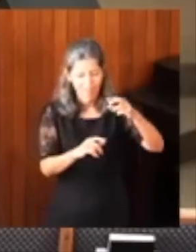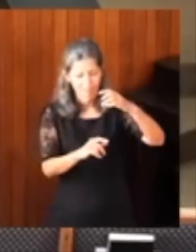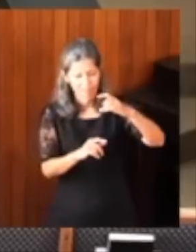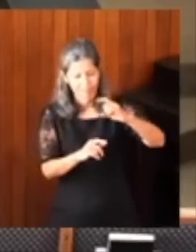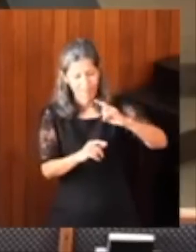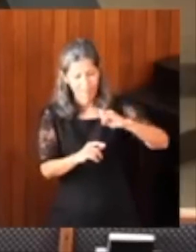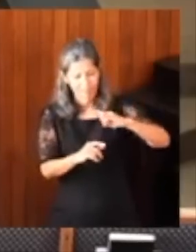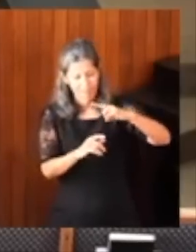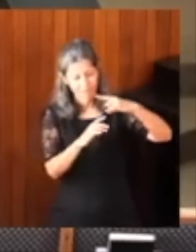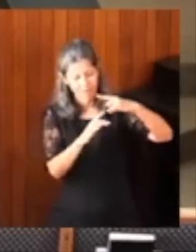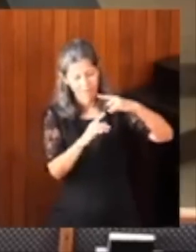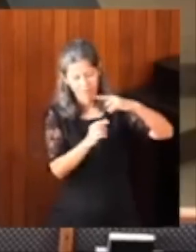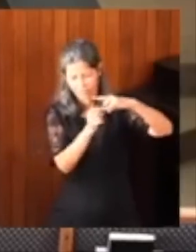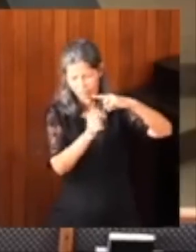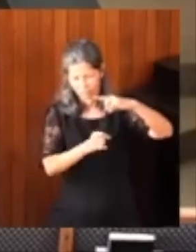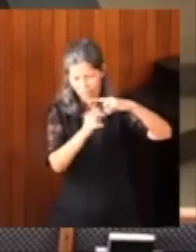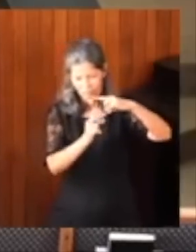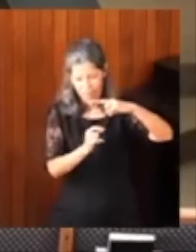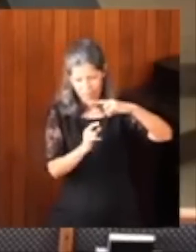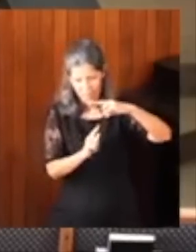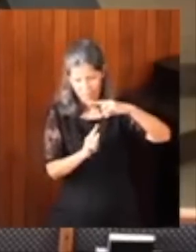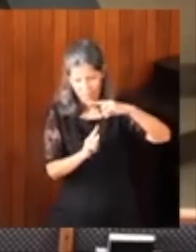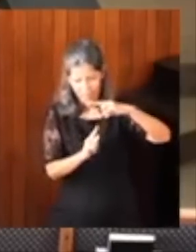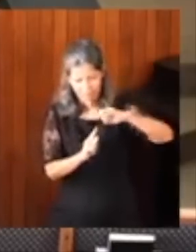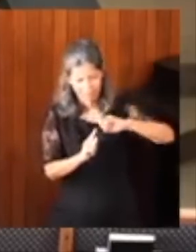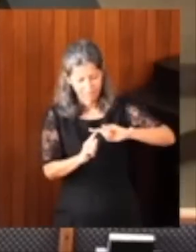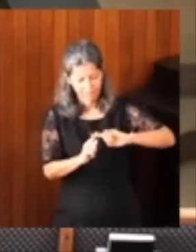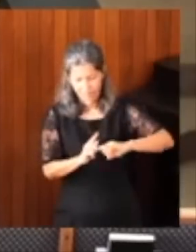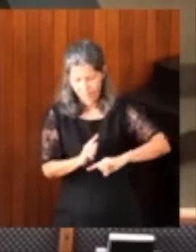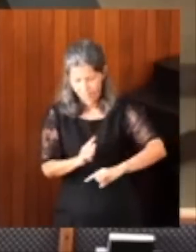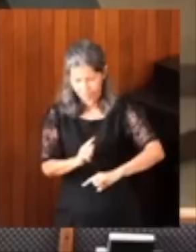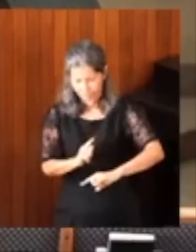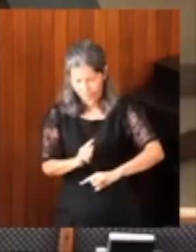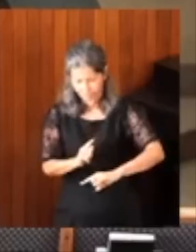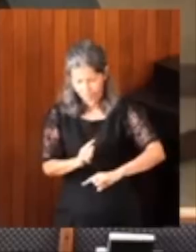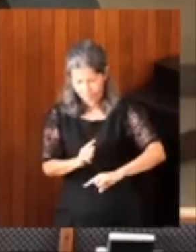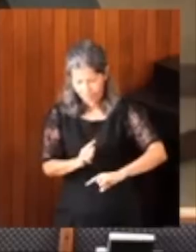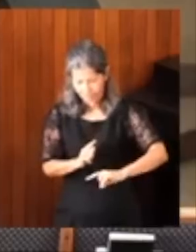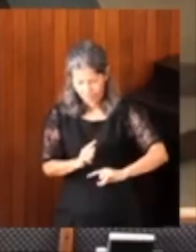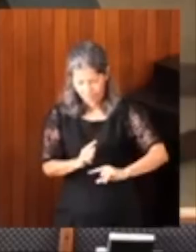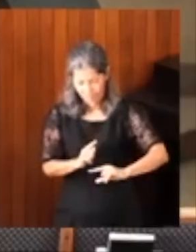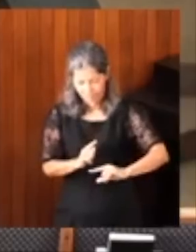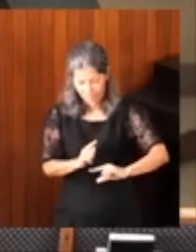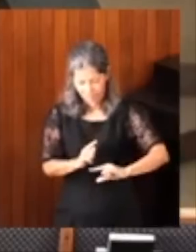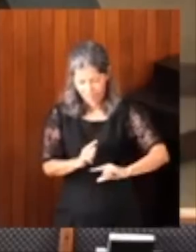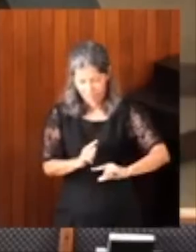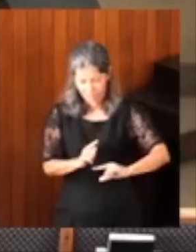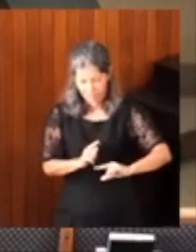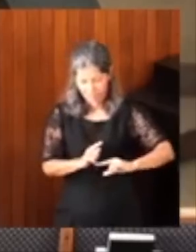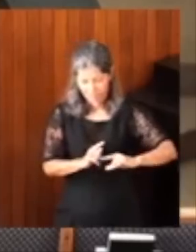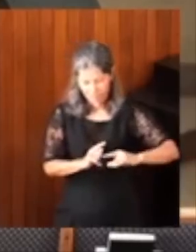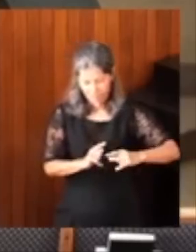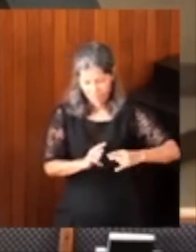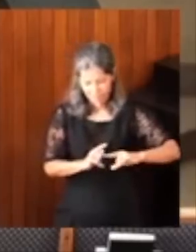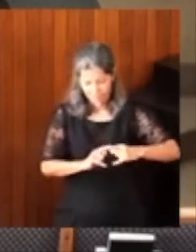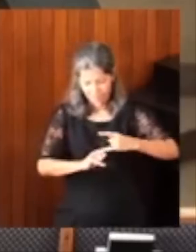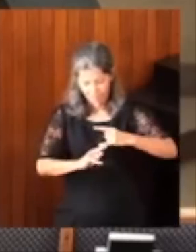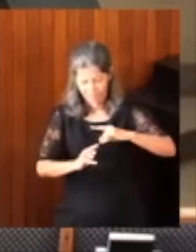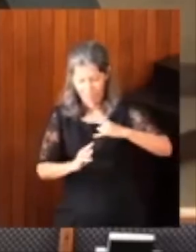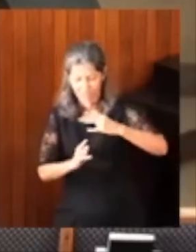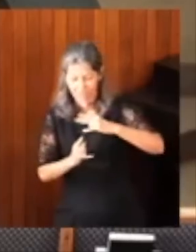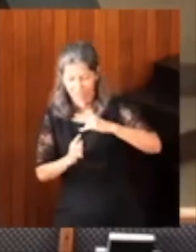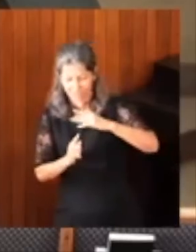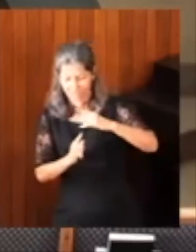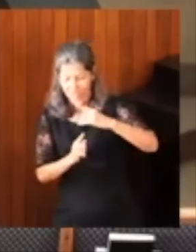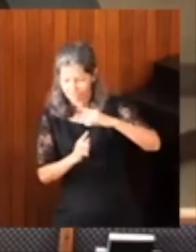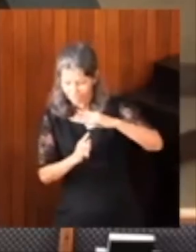aliar à besta do mar, dando a ela o seu poder. Emprestando a ela seus exércitos, o seu poderio bélico, a sua influência. E aí, no